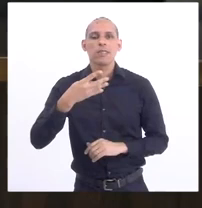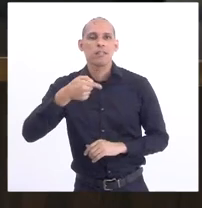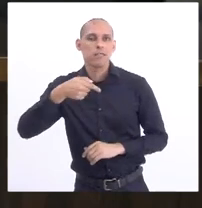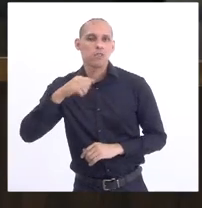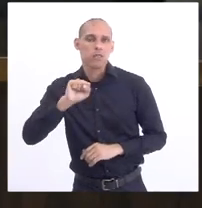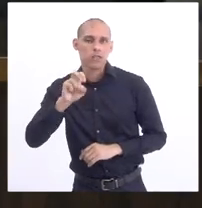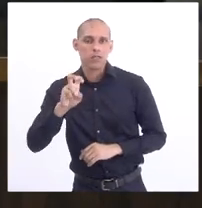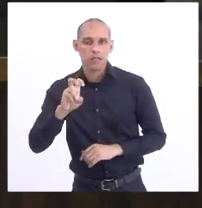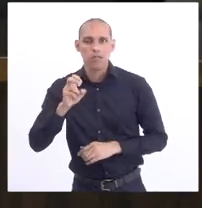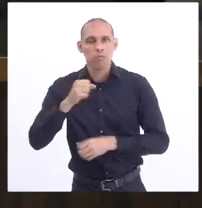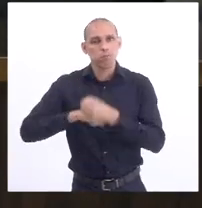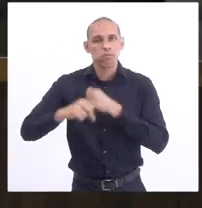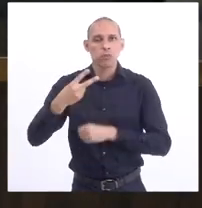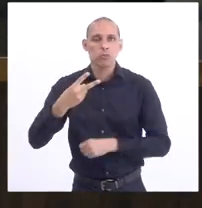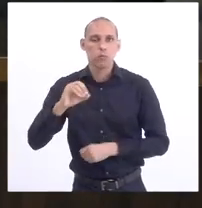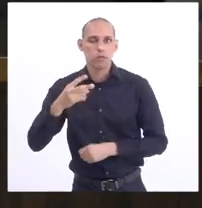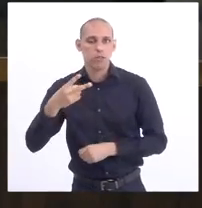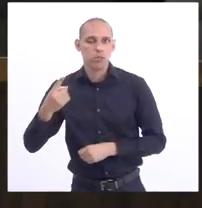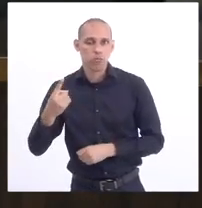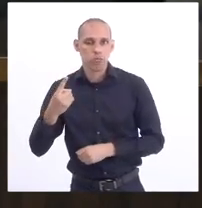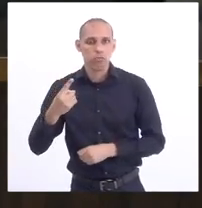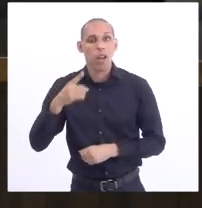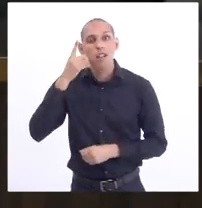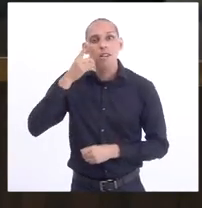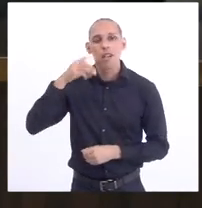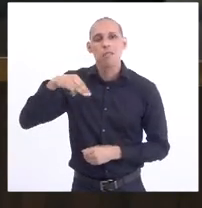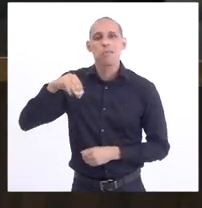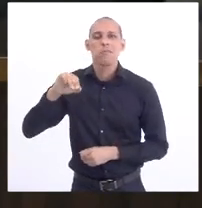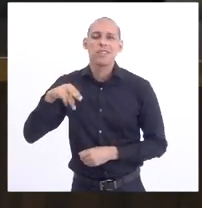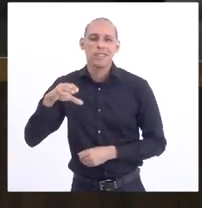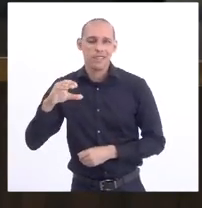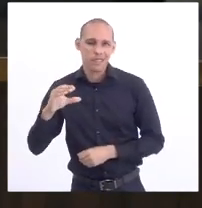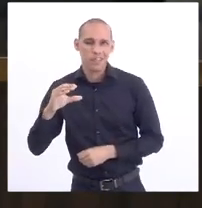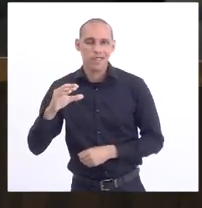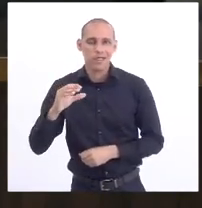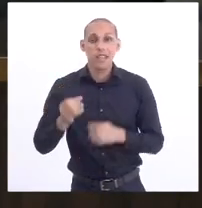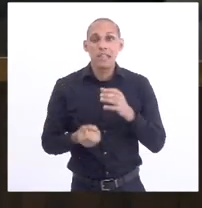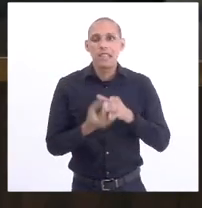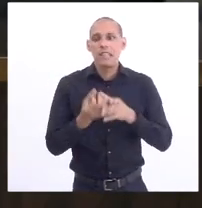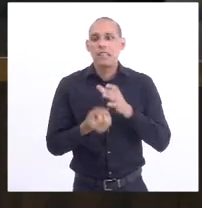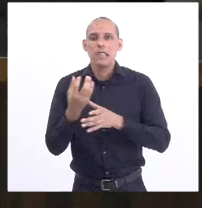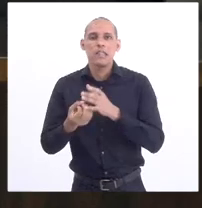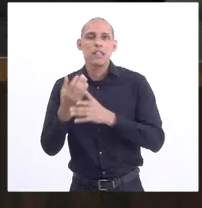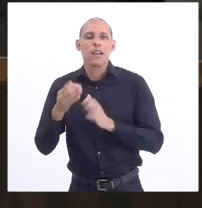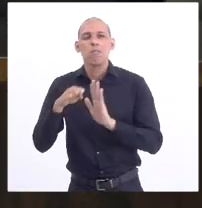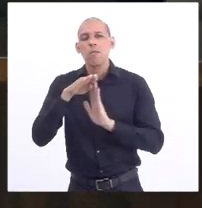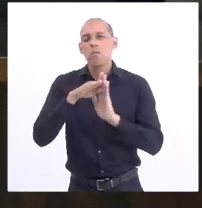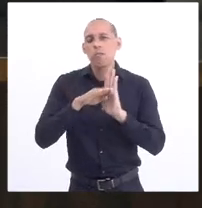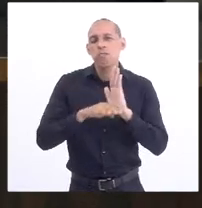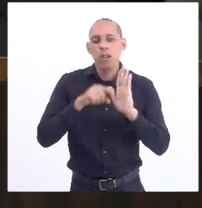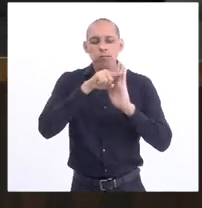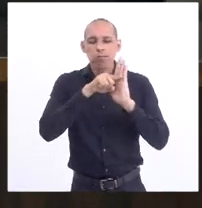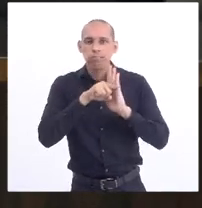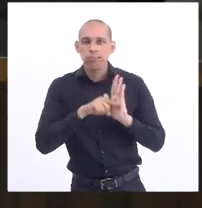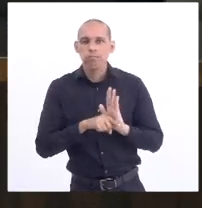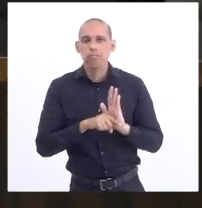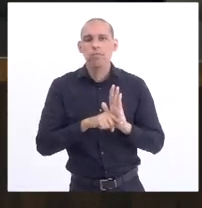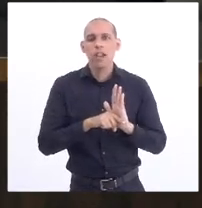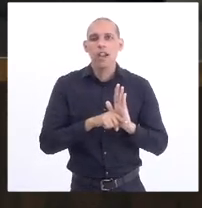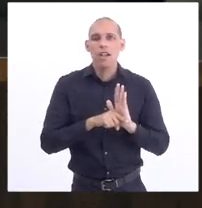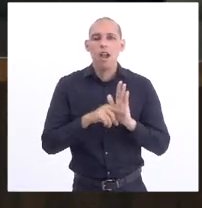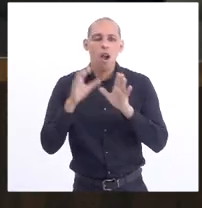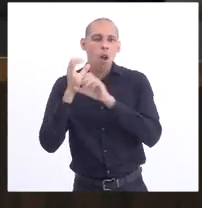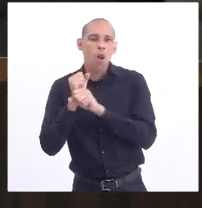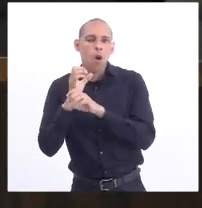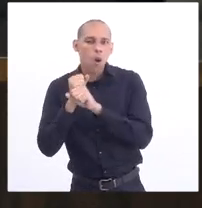21, de autoria do deputado Carlos Mink, que dispõe sobre a criação de procedimentos para análise do processo de prestação de contas de